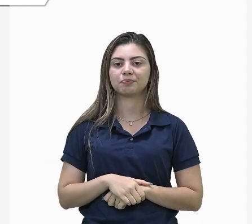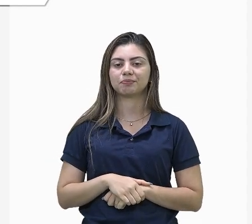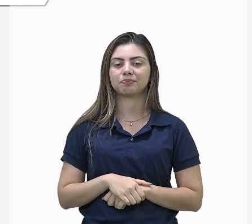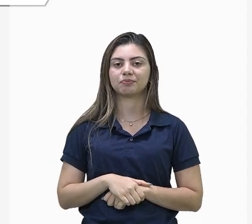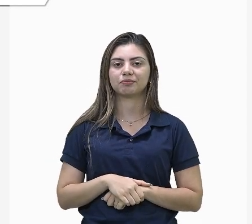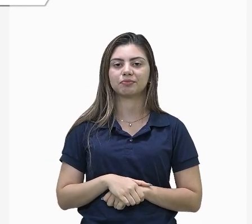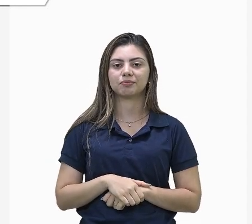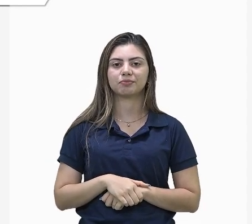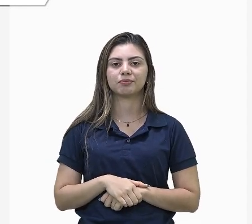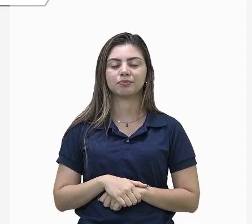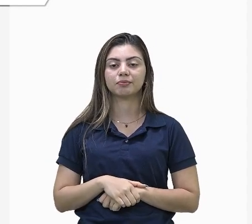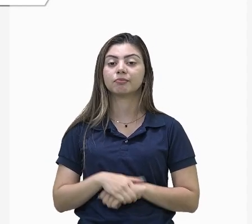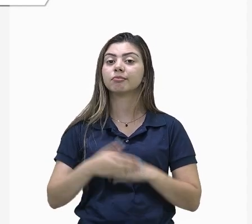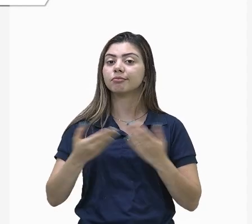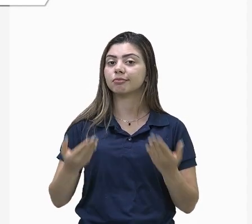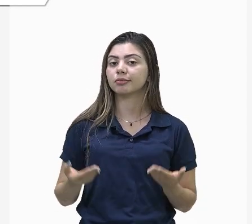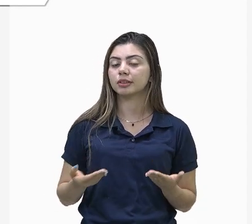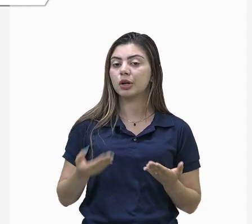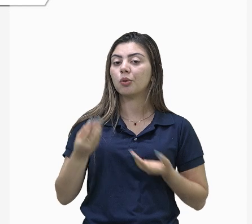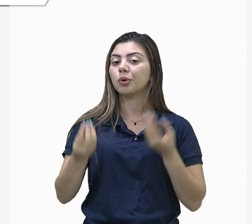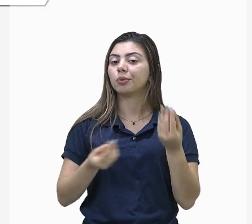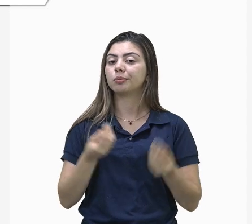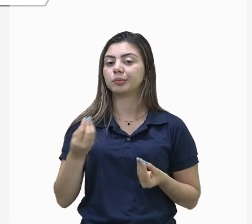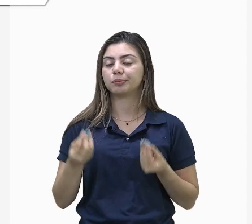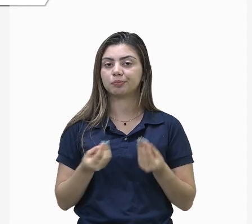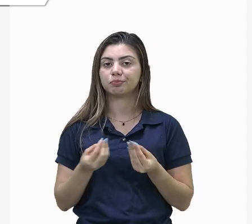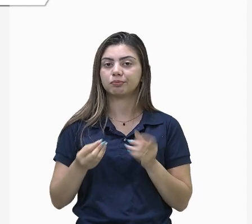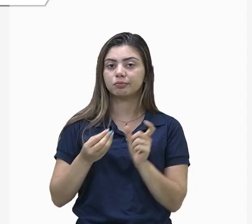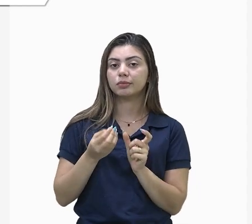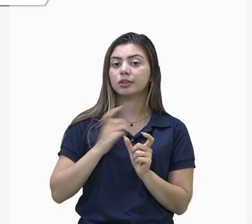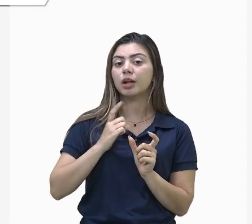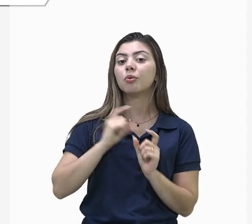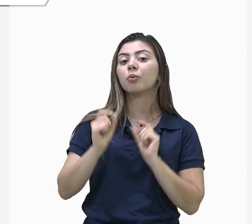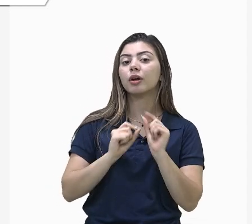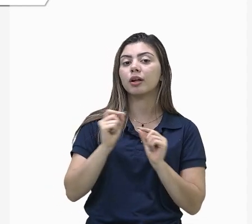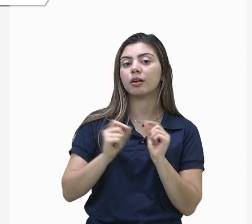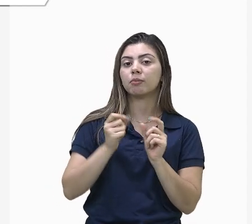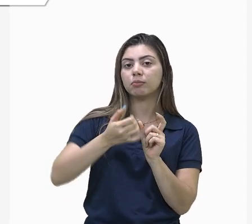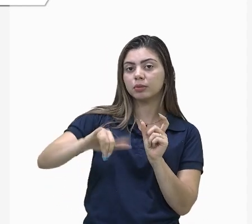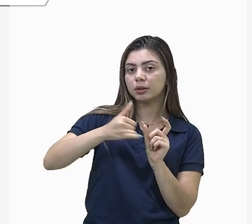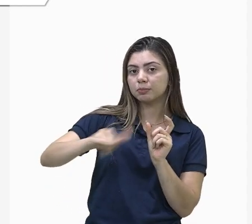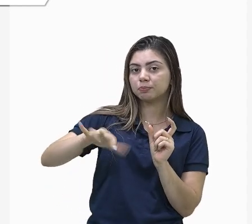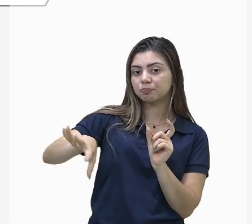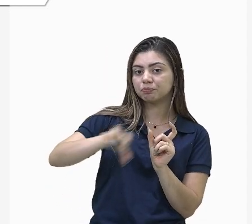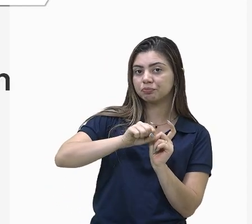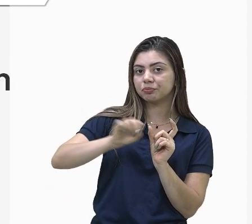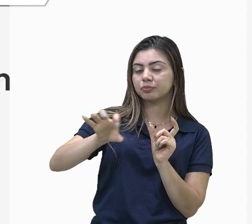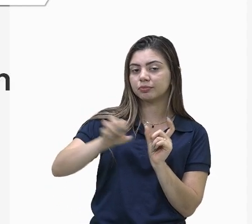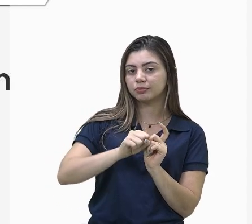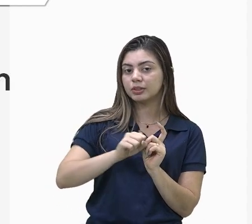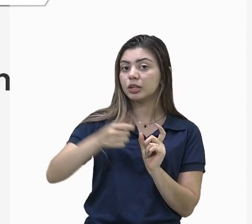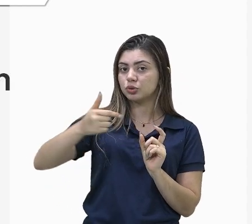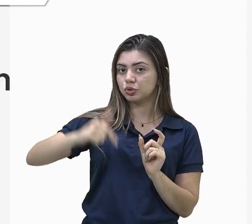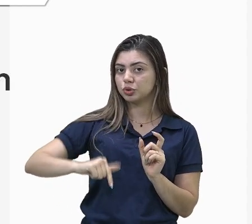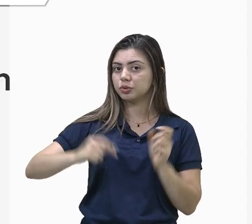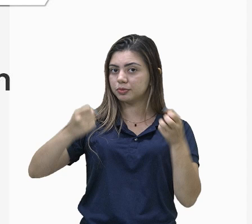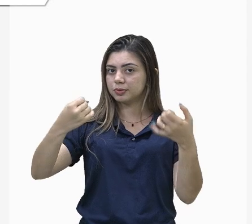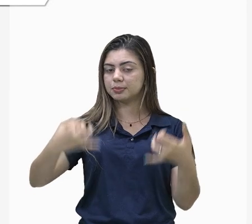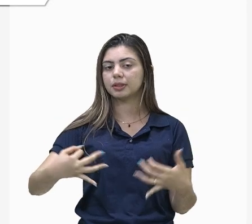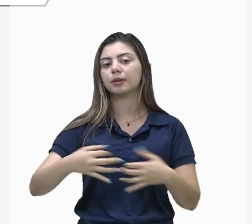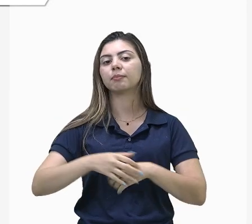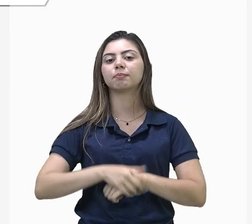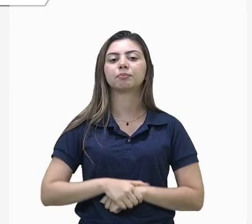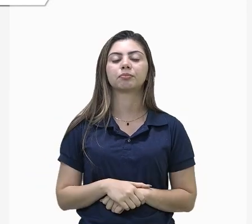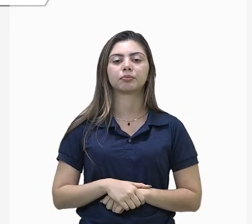ferro elétrico. Aí você tem os receptores elétricos, vamos lá novamente definir.